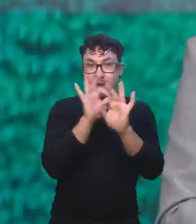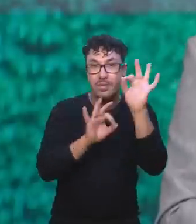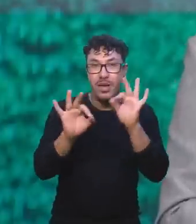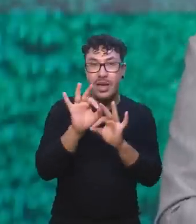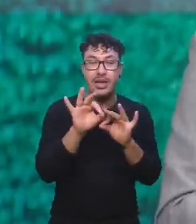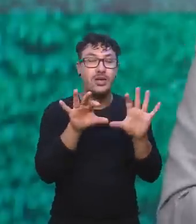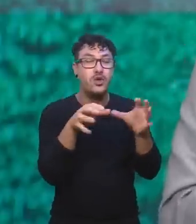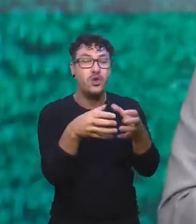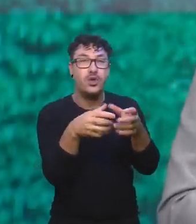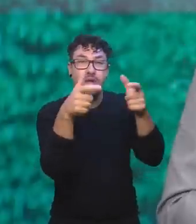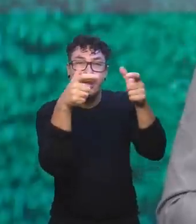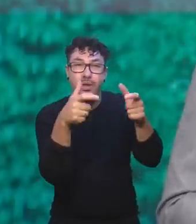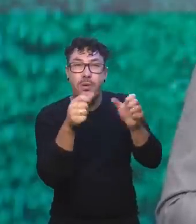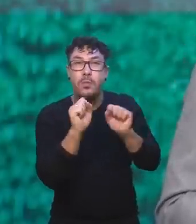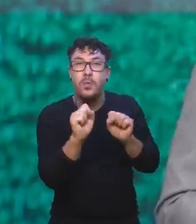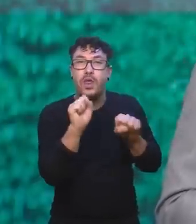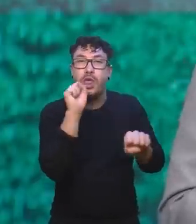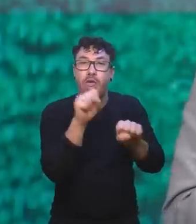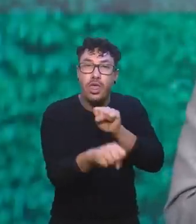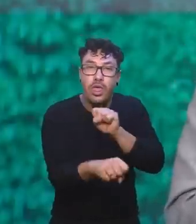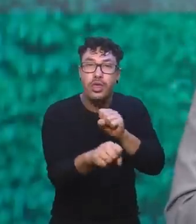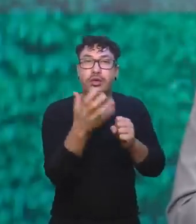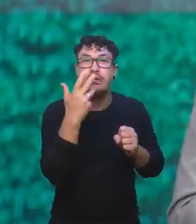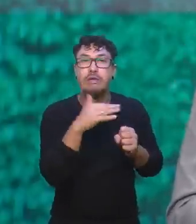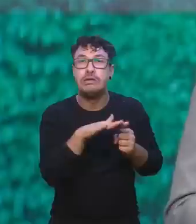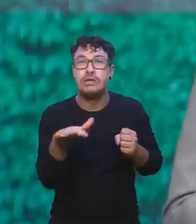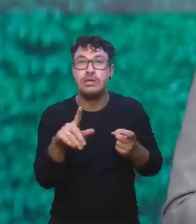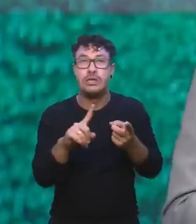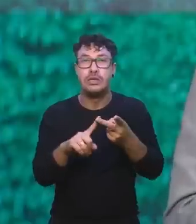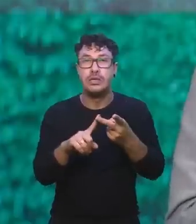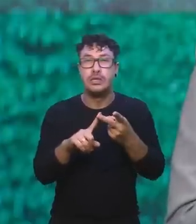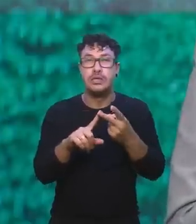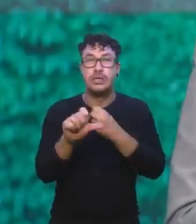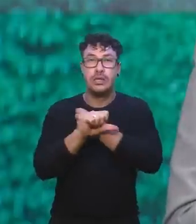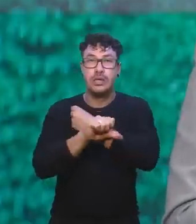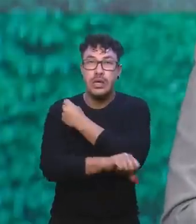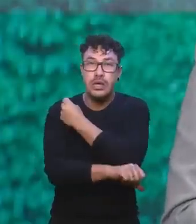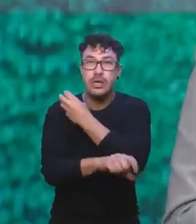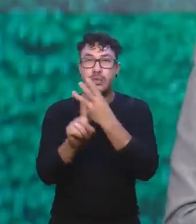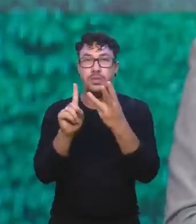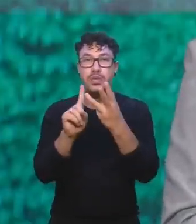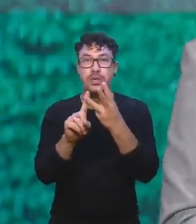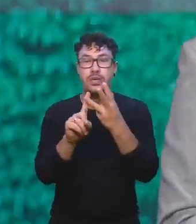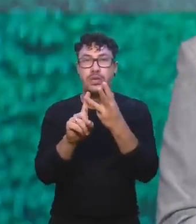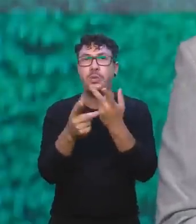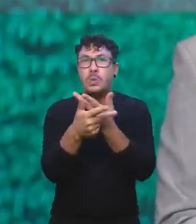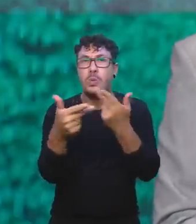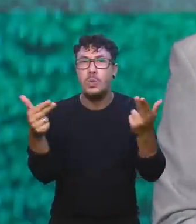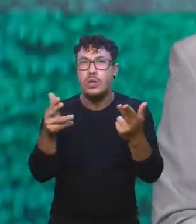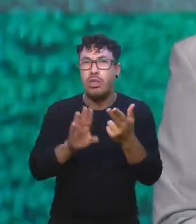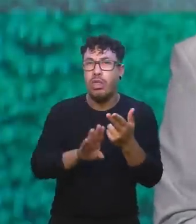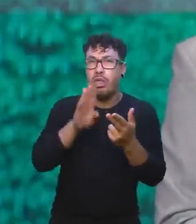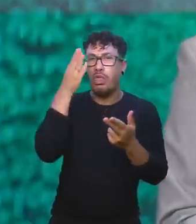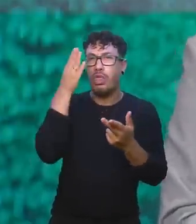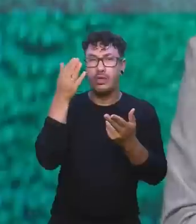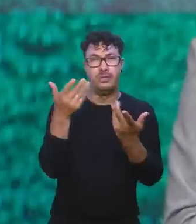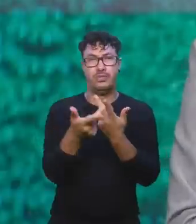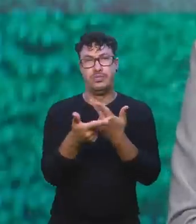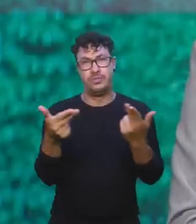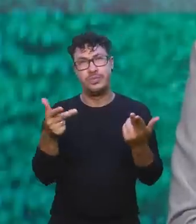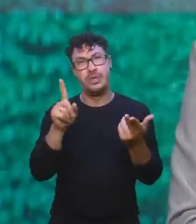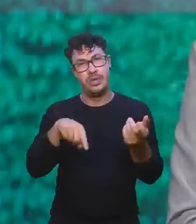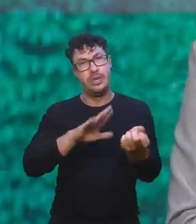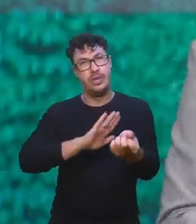para pedofilias, crimes, fraudes. São tempos de fatos difíceis